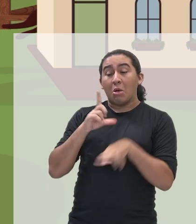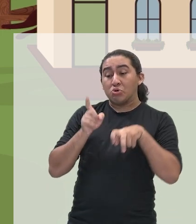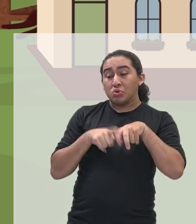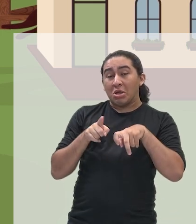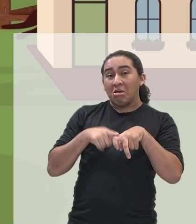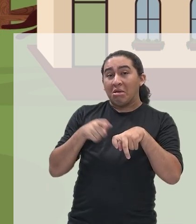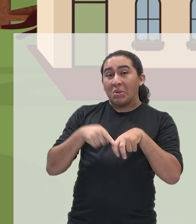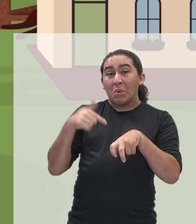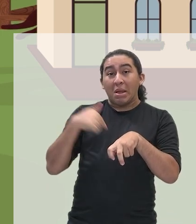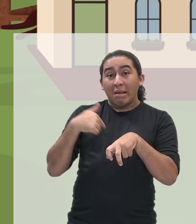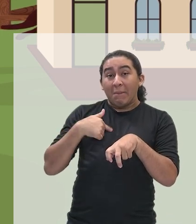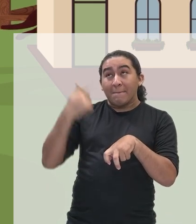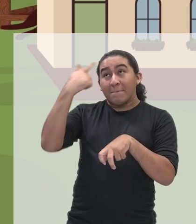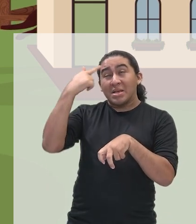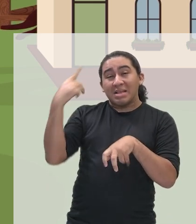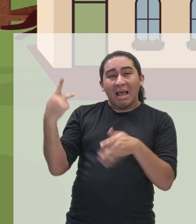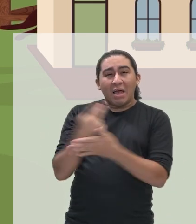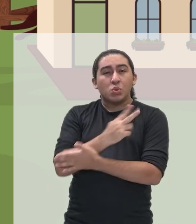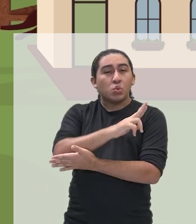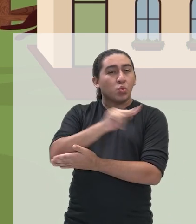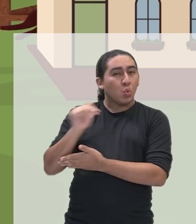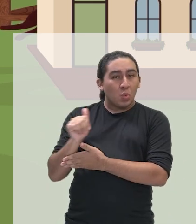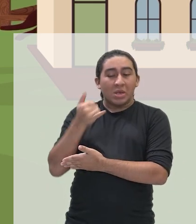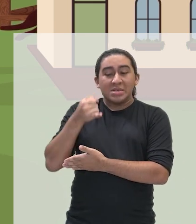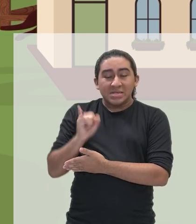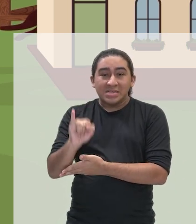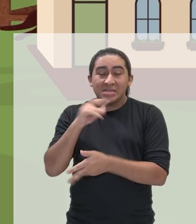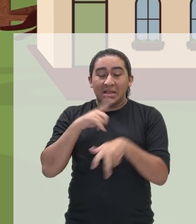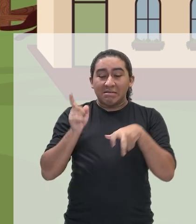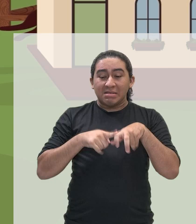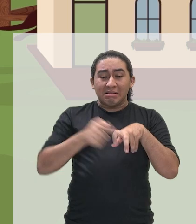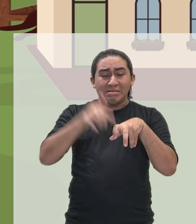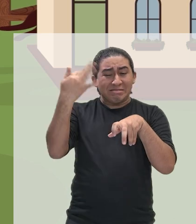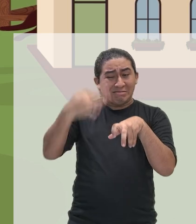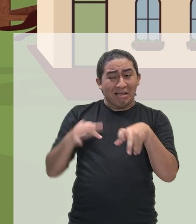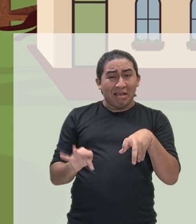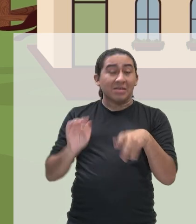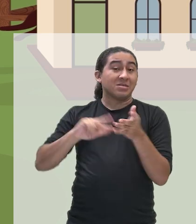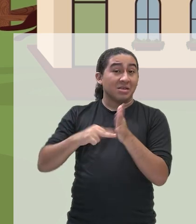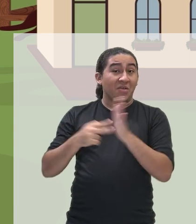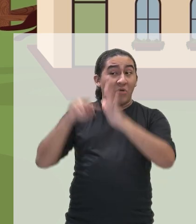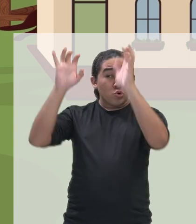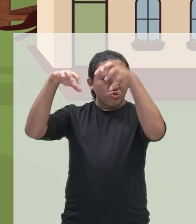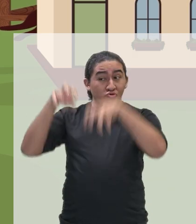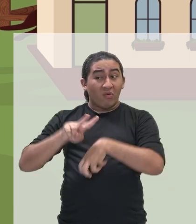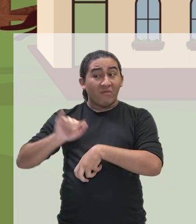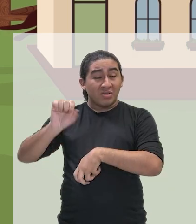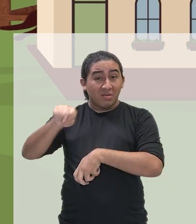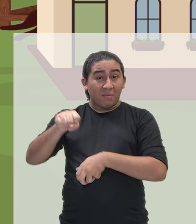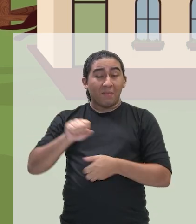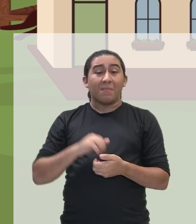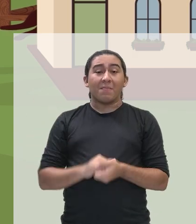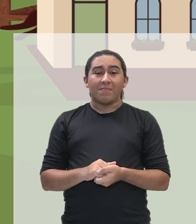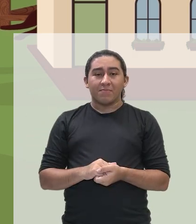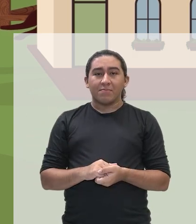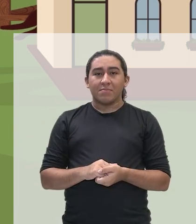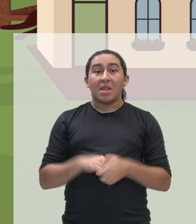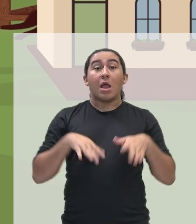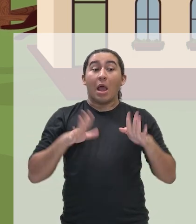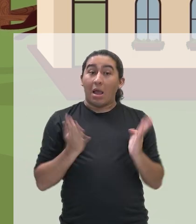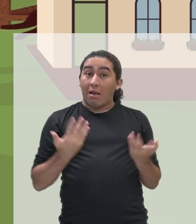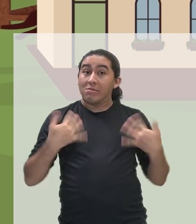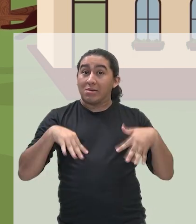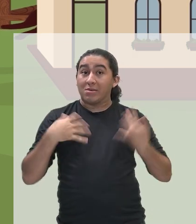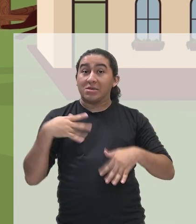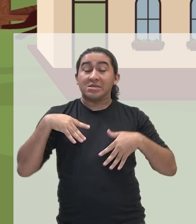não me deixa errar nunca. Sempre que ele começa a doer, é chuva na certa. Então vou preparar